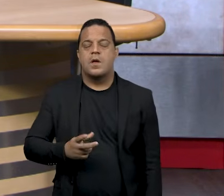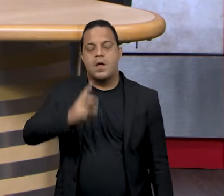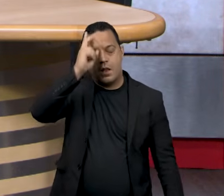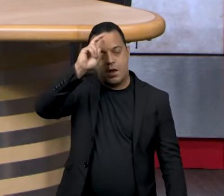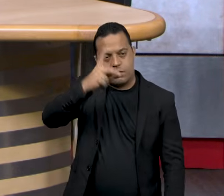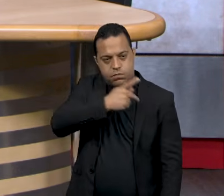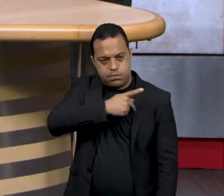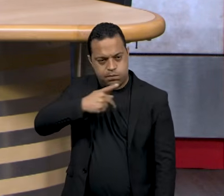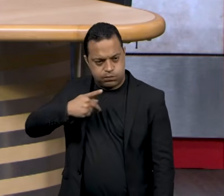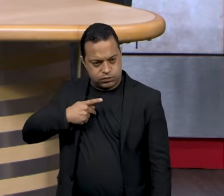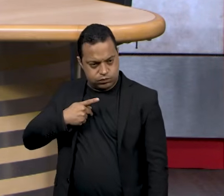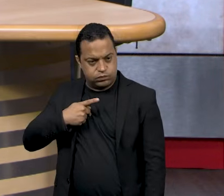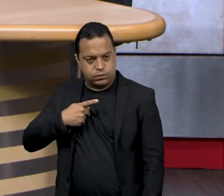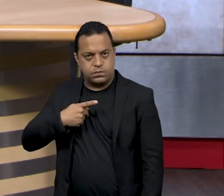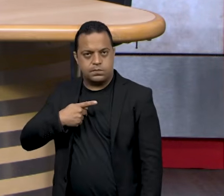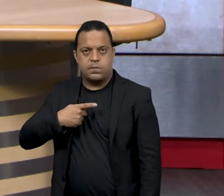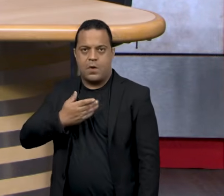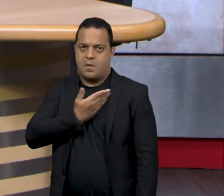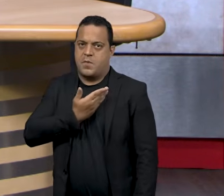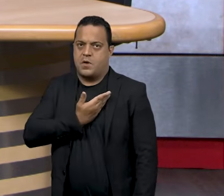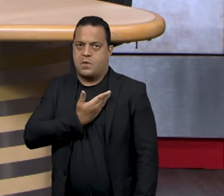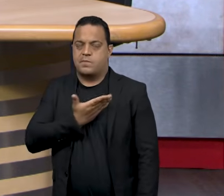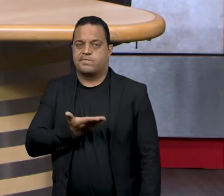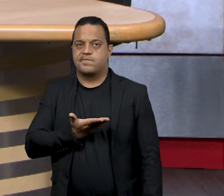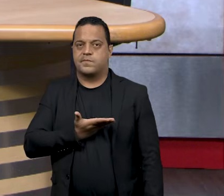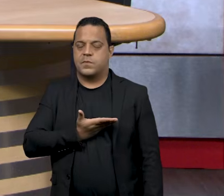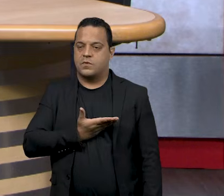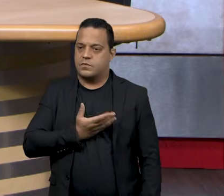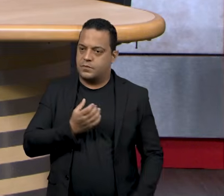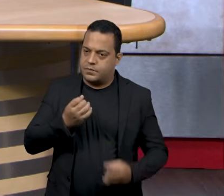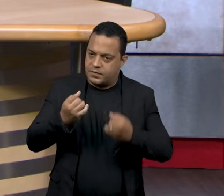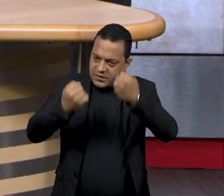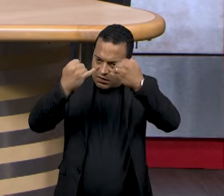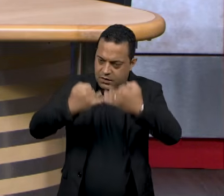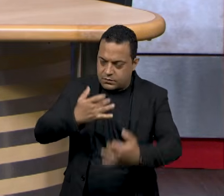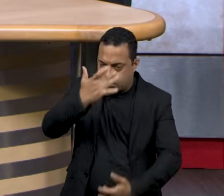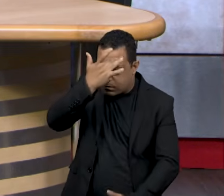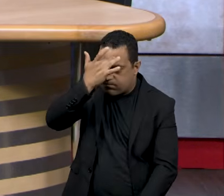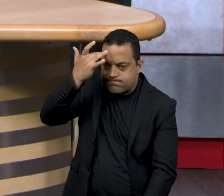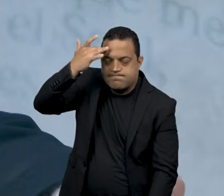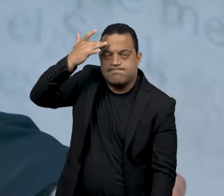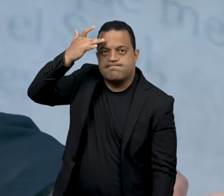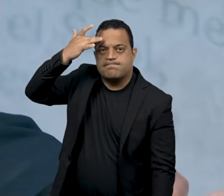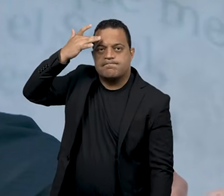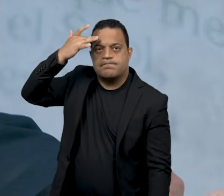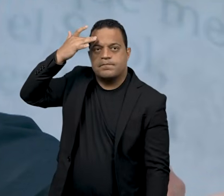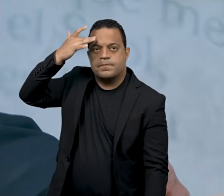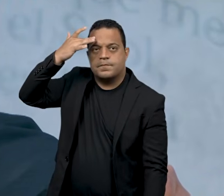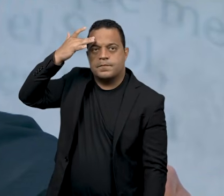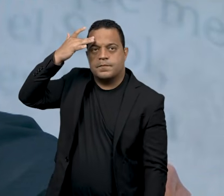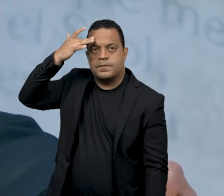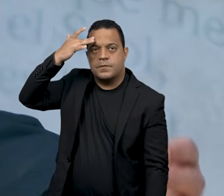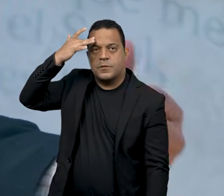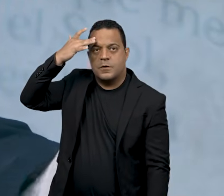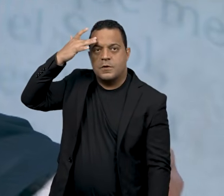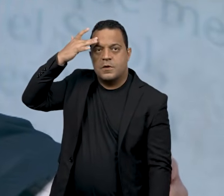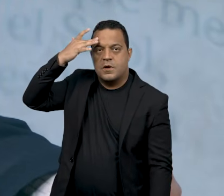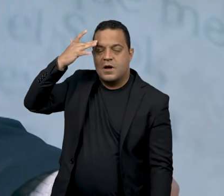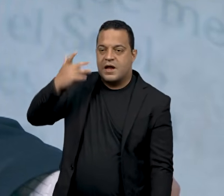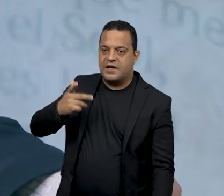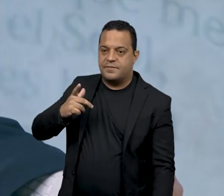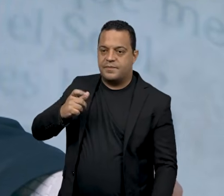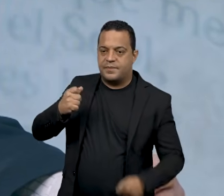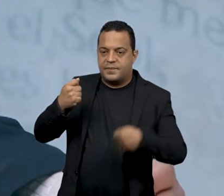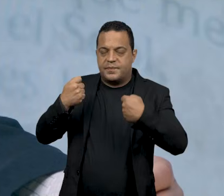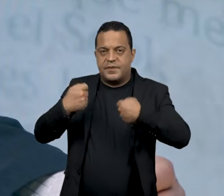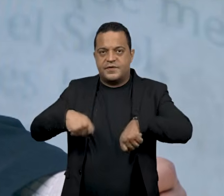lembro do pastor Albino falando sobre saúde mental e ele contando, né, da experiência dele de que ele não se